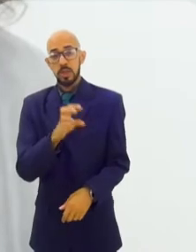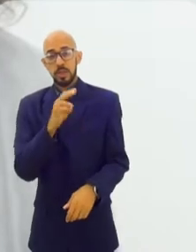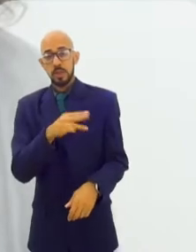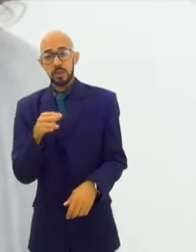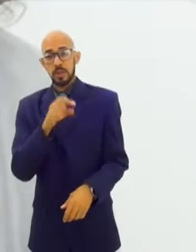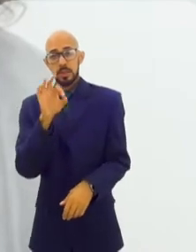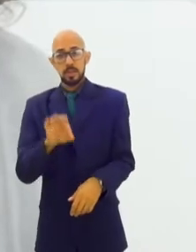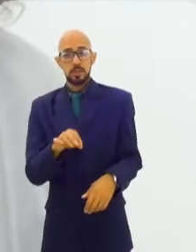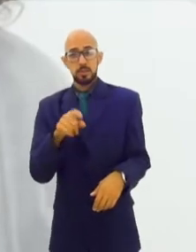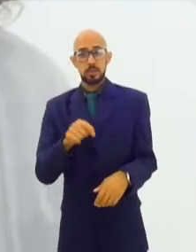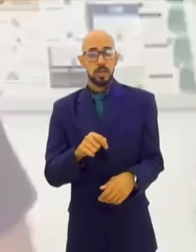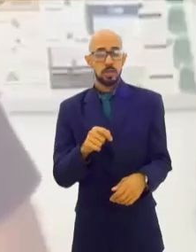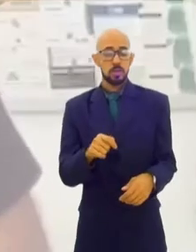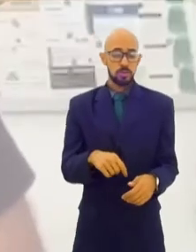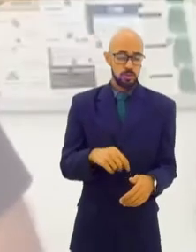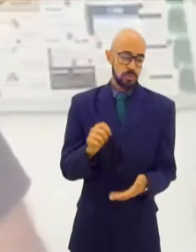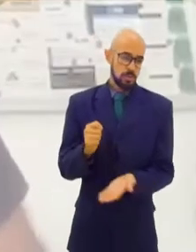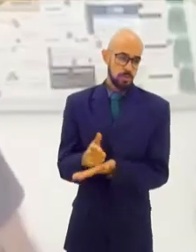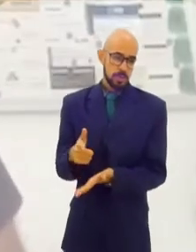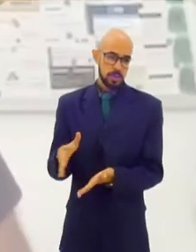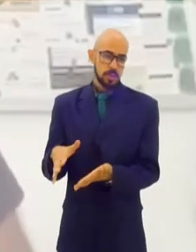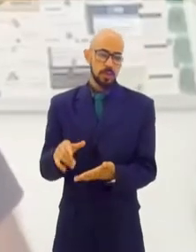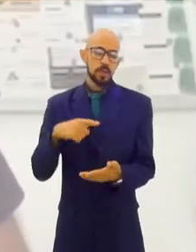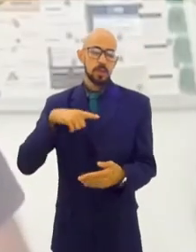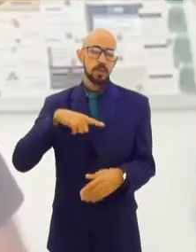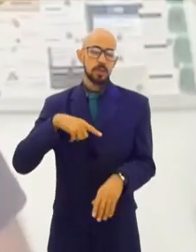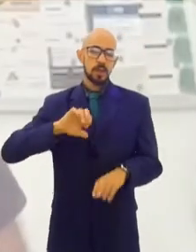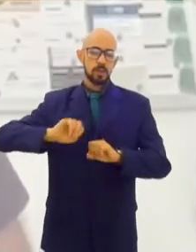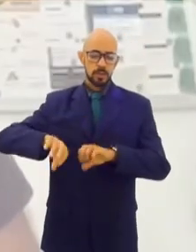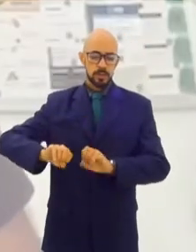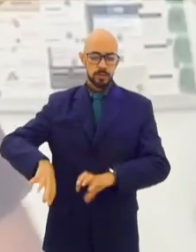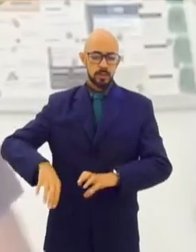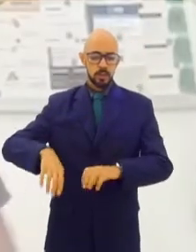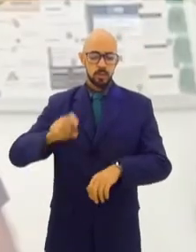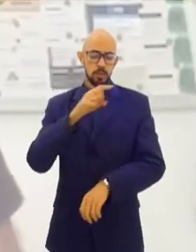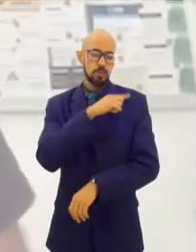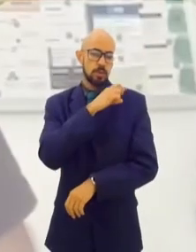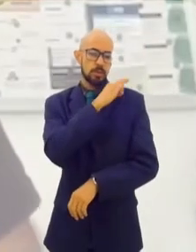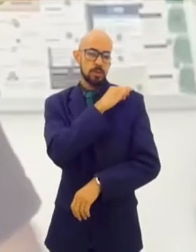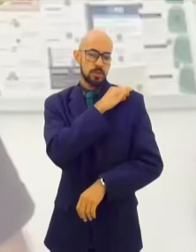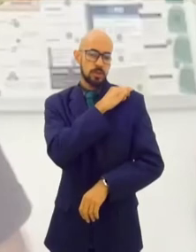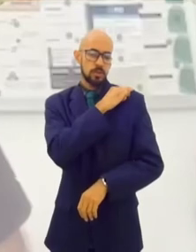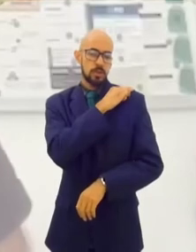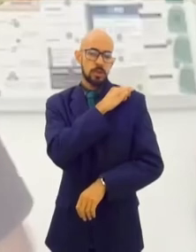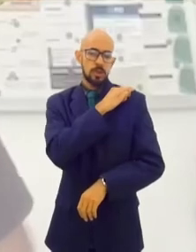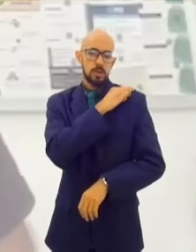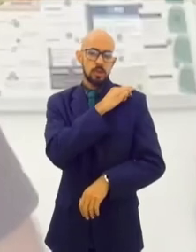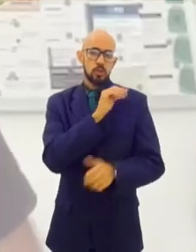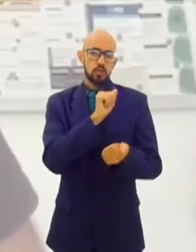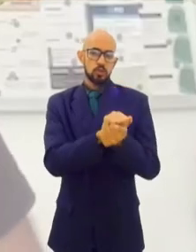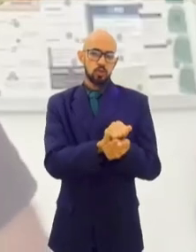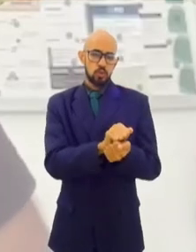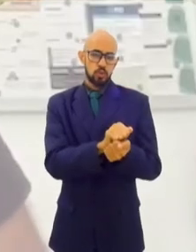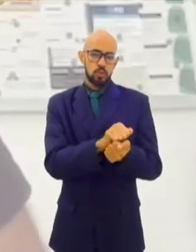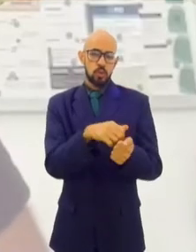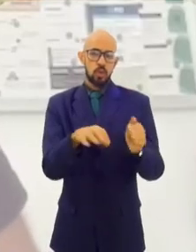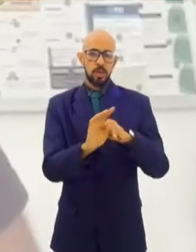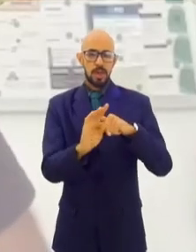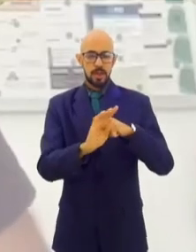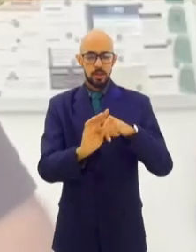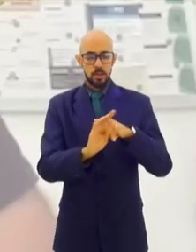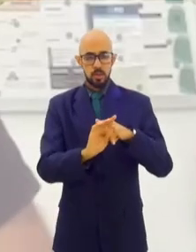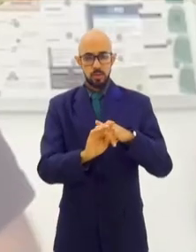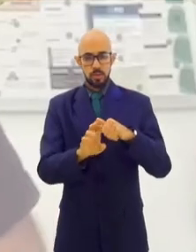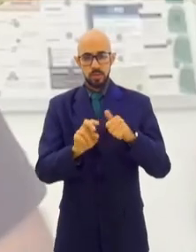que é muito importante também e existe um ensino médio acoplado ao ensino técnico ou seja